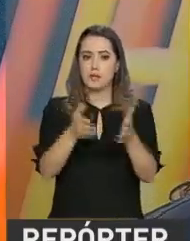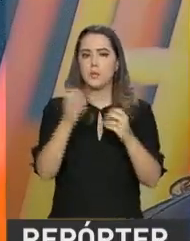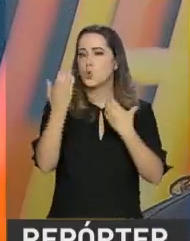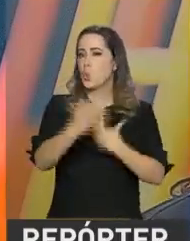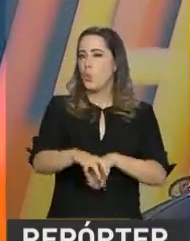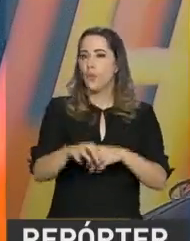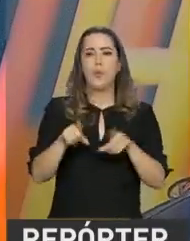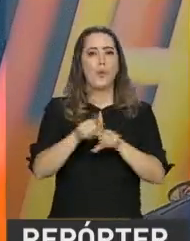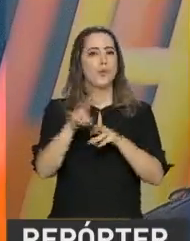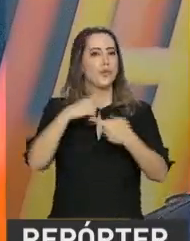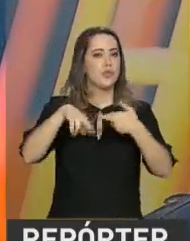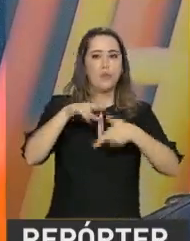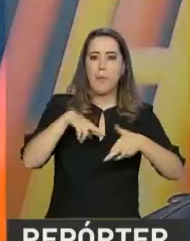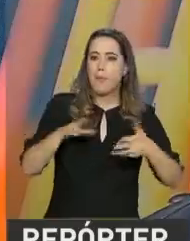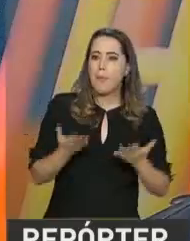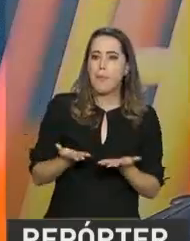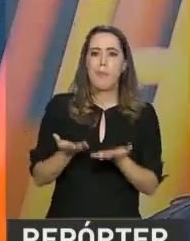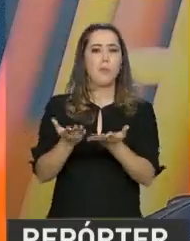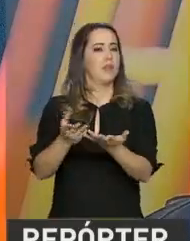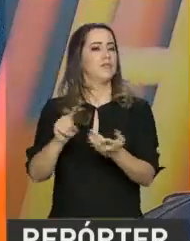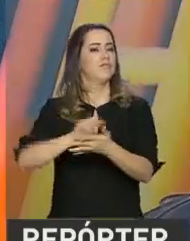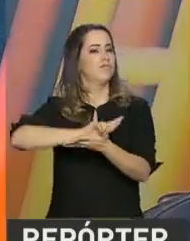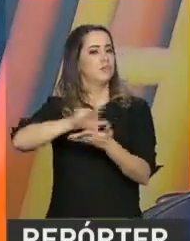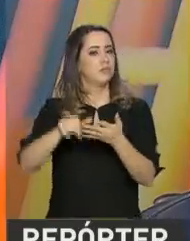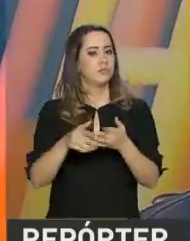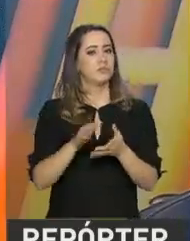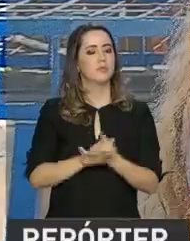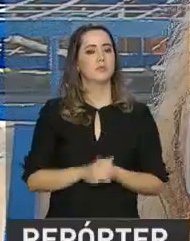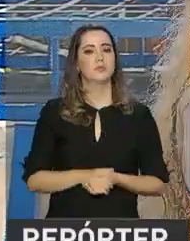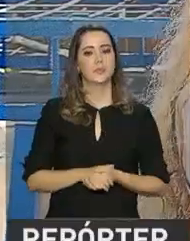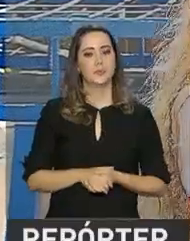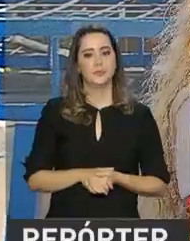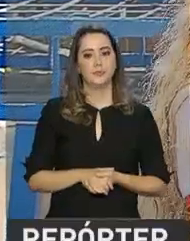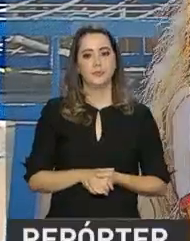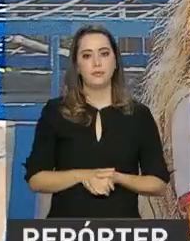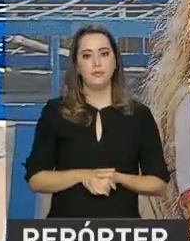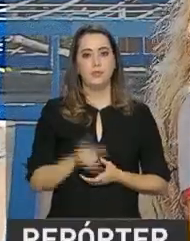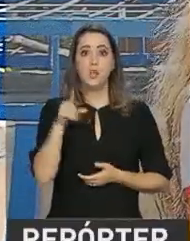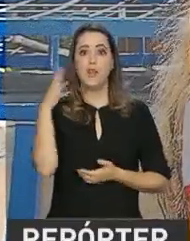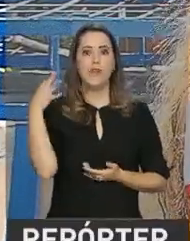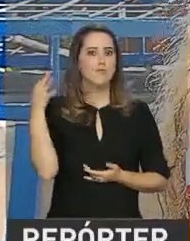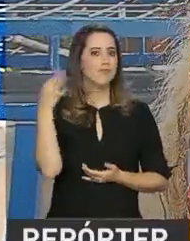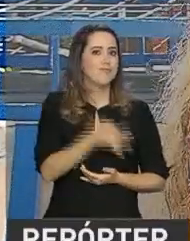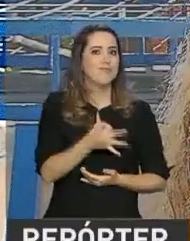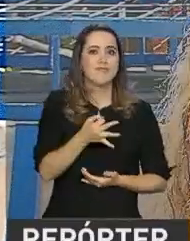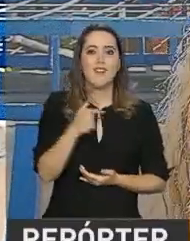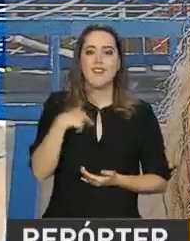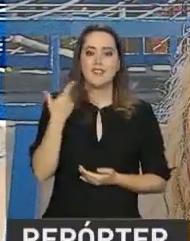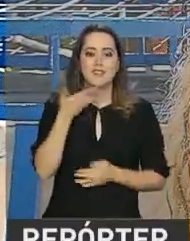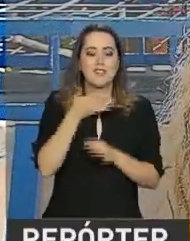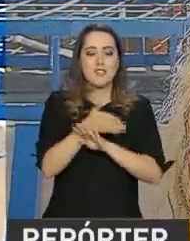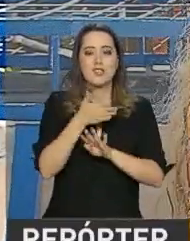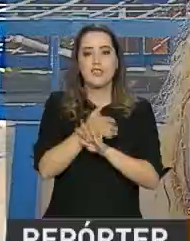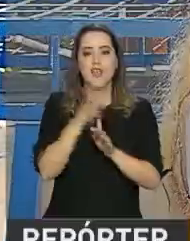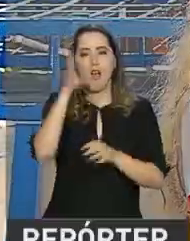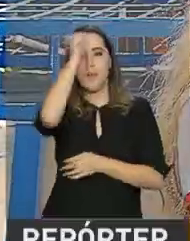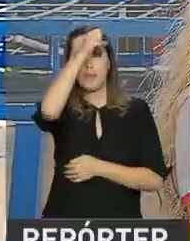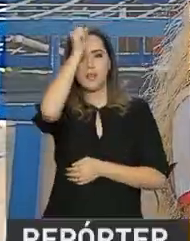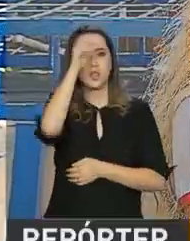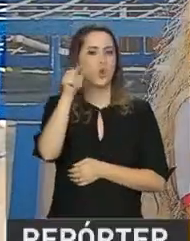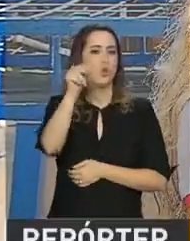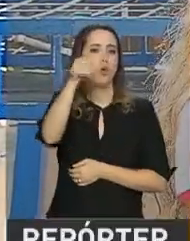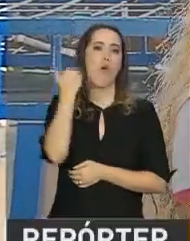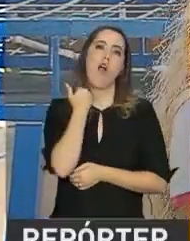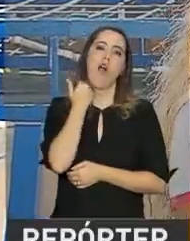feliz pelo pelo ganho que a escola está tendo depois que ele sai da escola eu acho maravilhoso a gente tá aqui aprendendo porque a gente não se